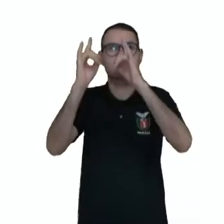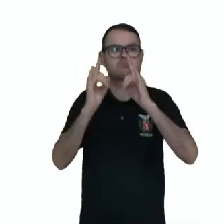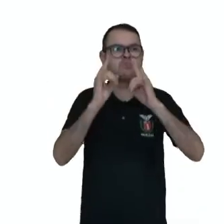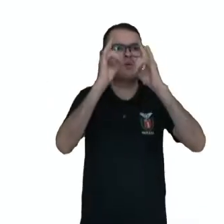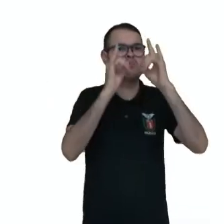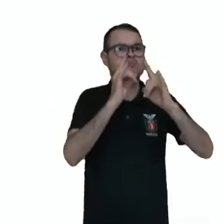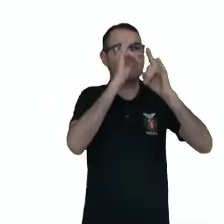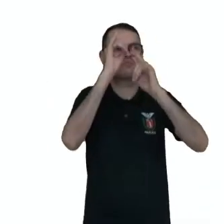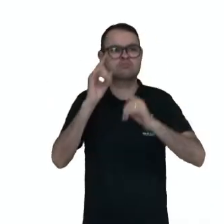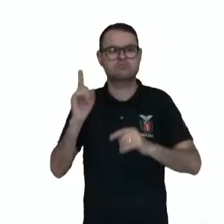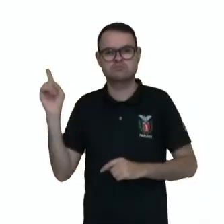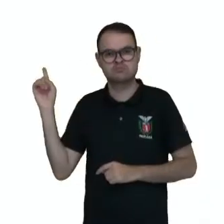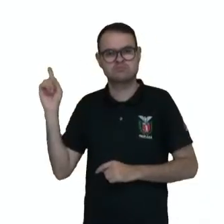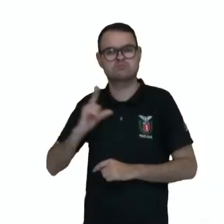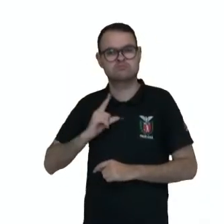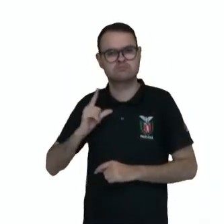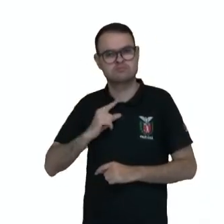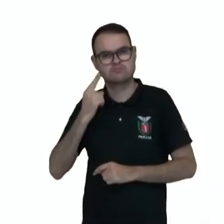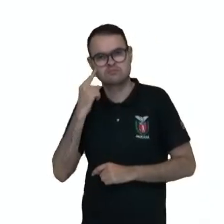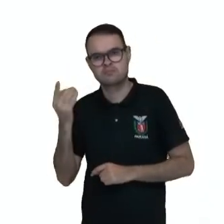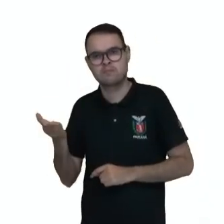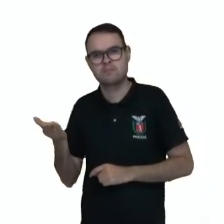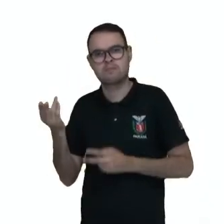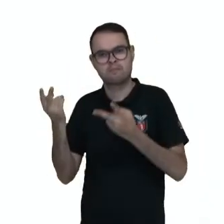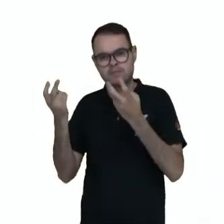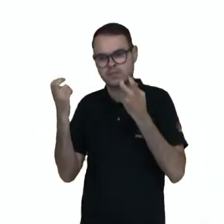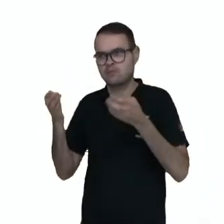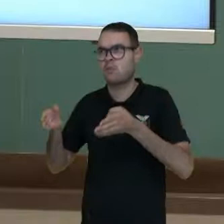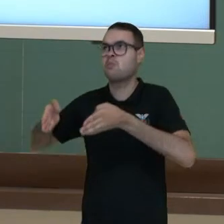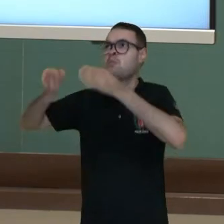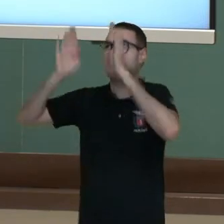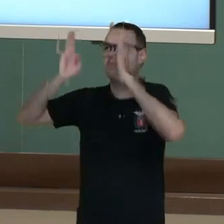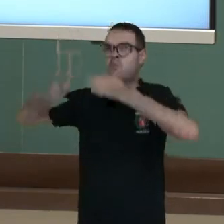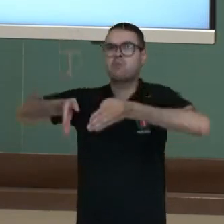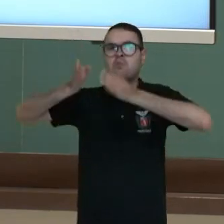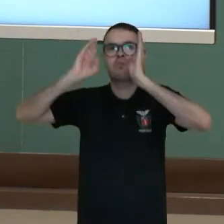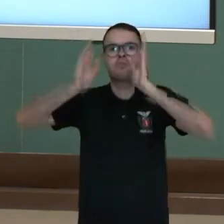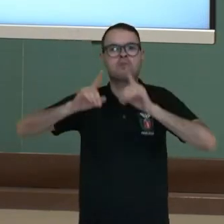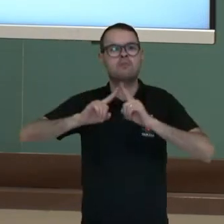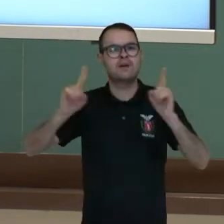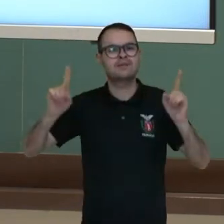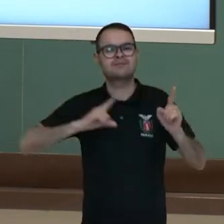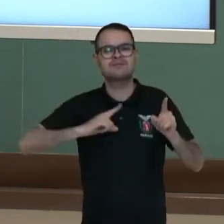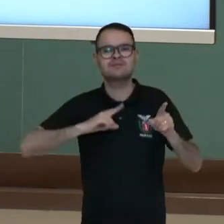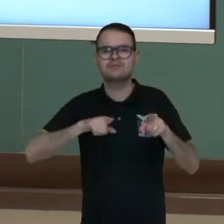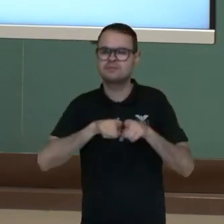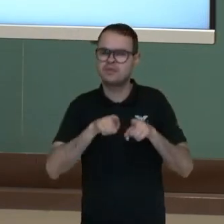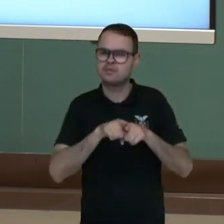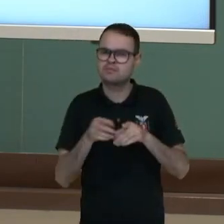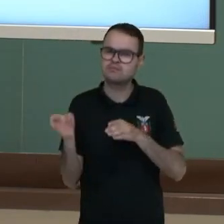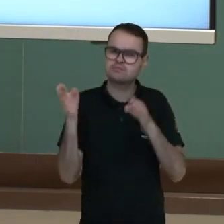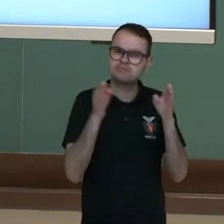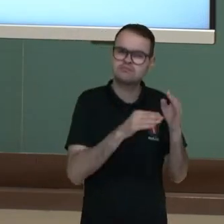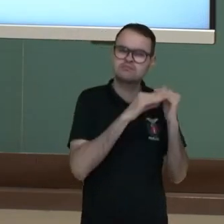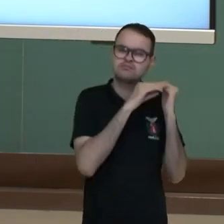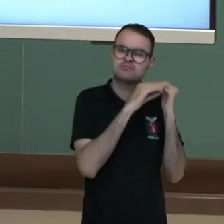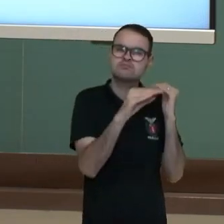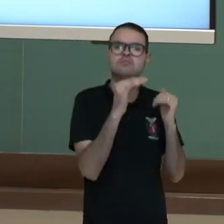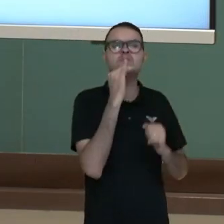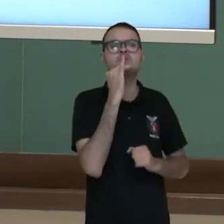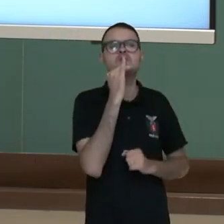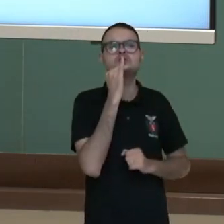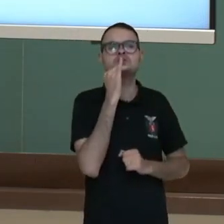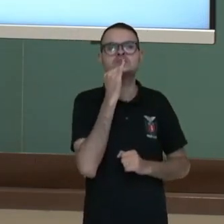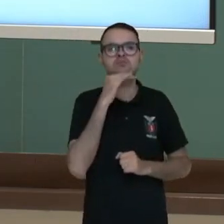mudança, a verticalização da cidade, Mas a gente também consegue perceber algumas permanências, Como, por exemplo,